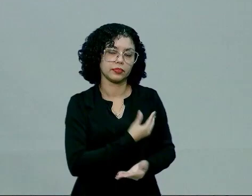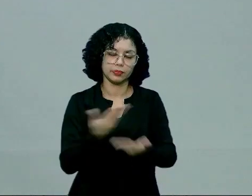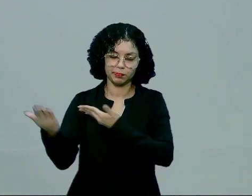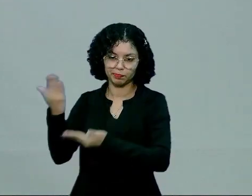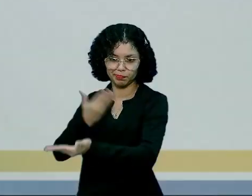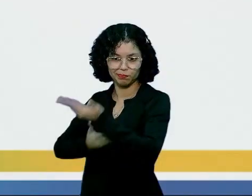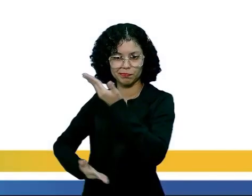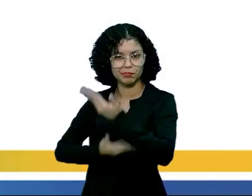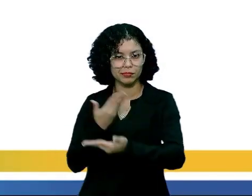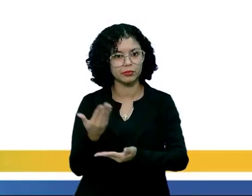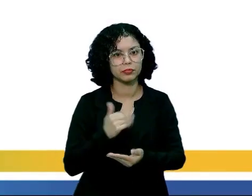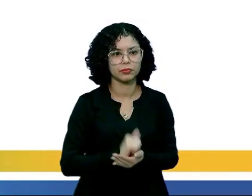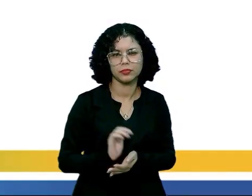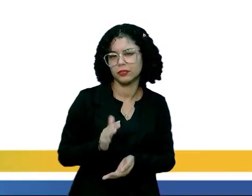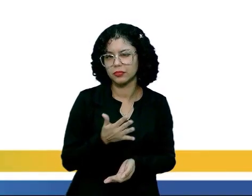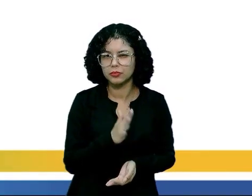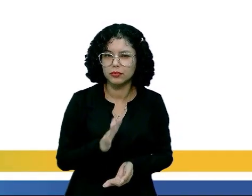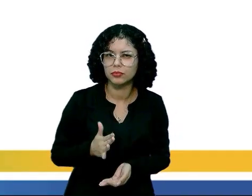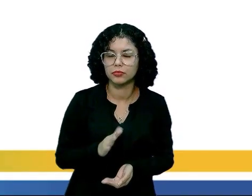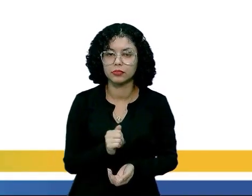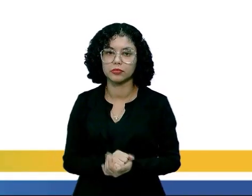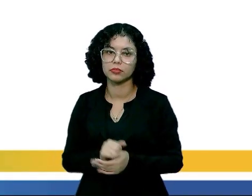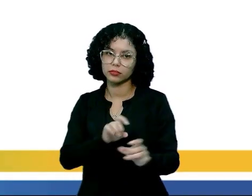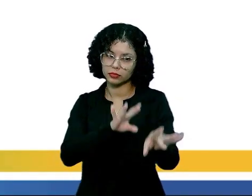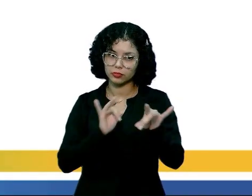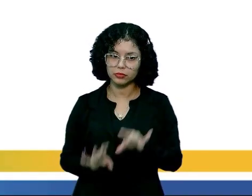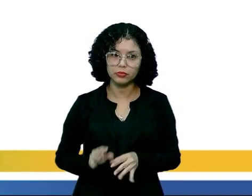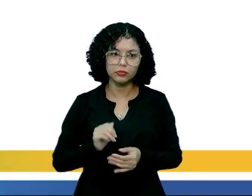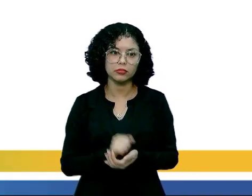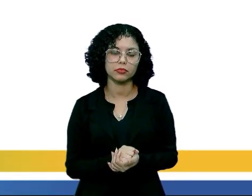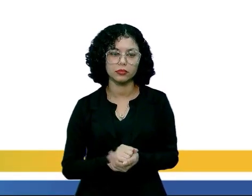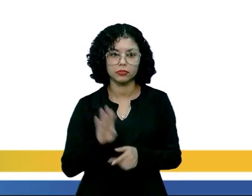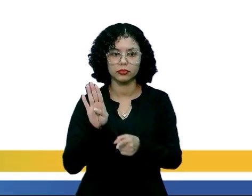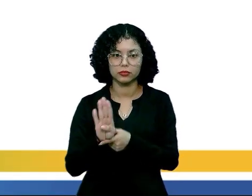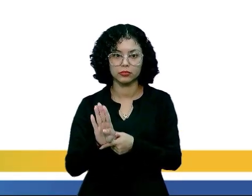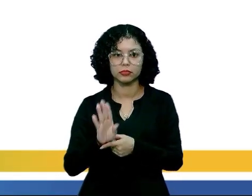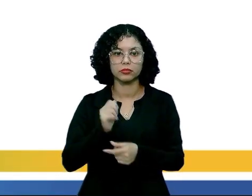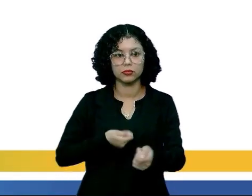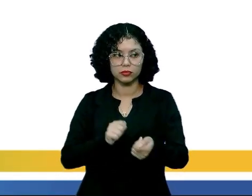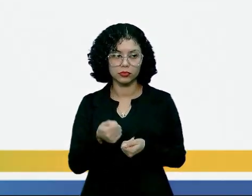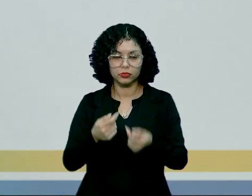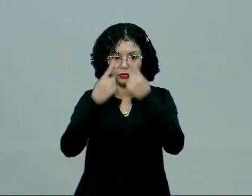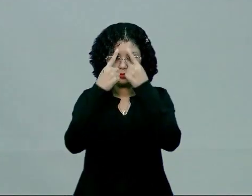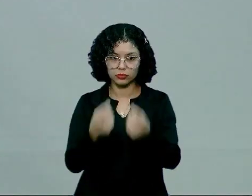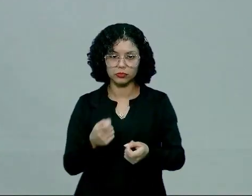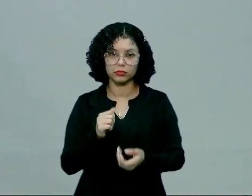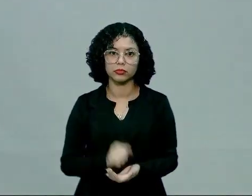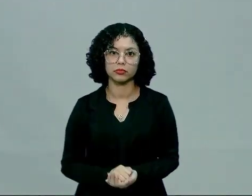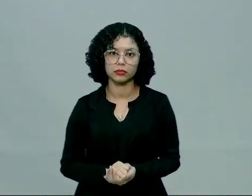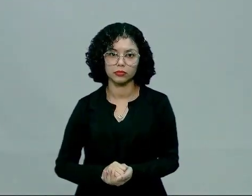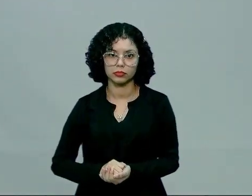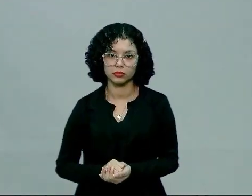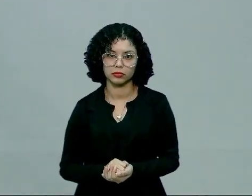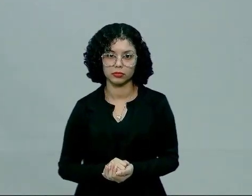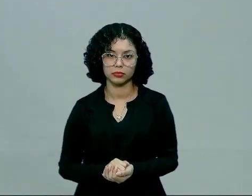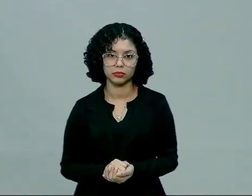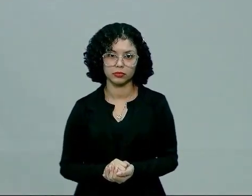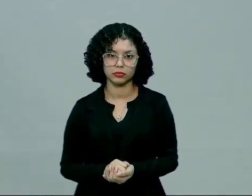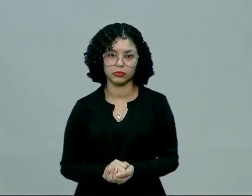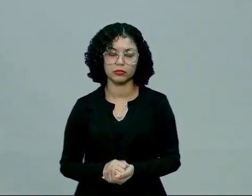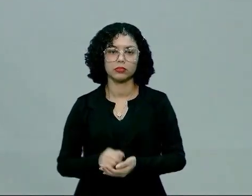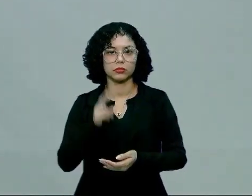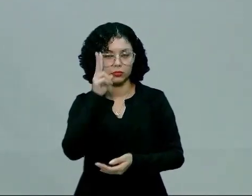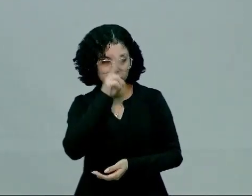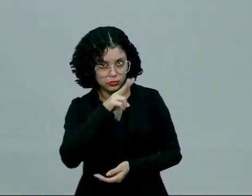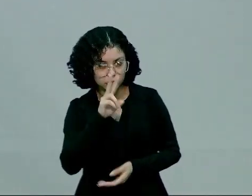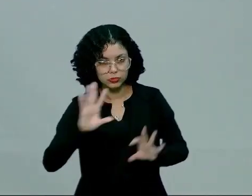interação então talvez essa daqui seja um pouco eh técnica demais né é forma de controle da violência